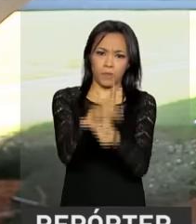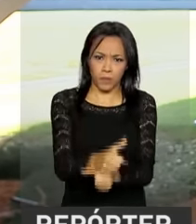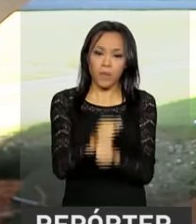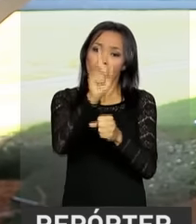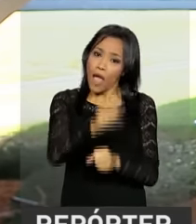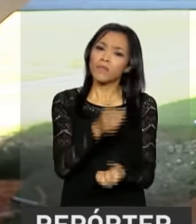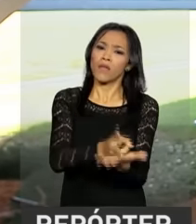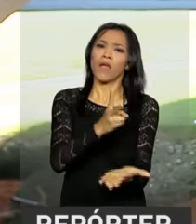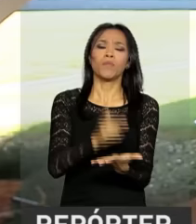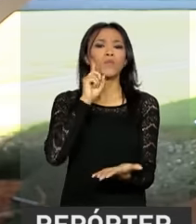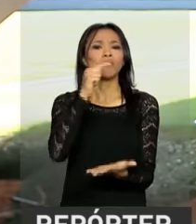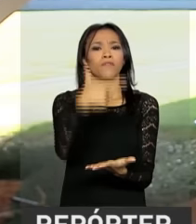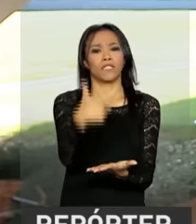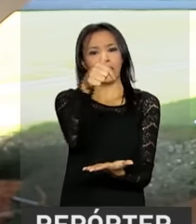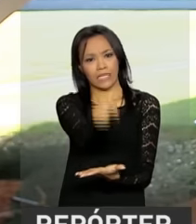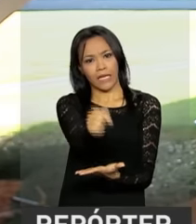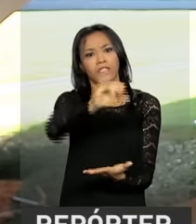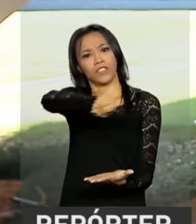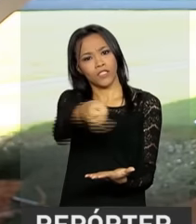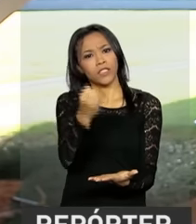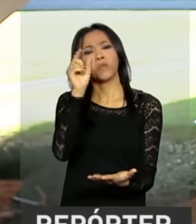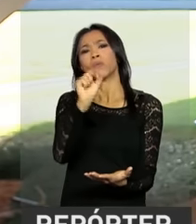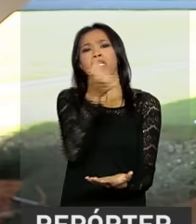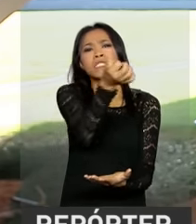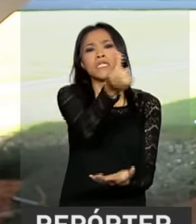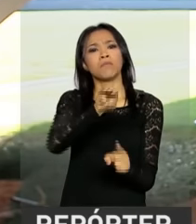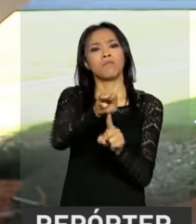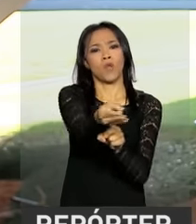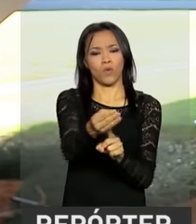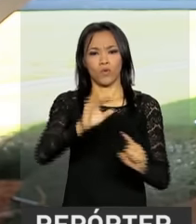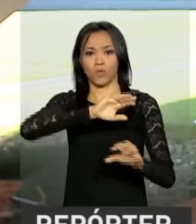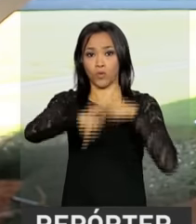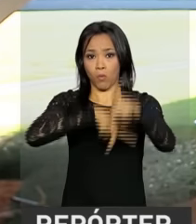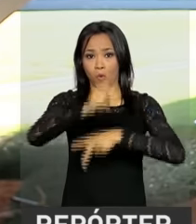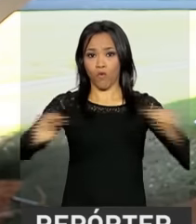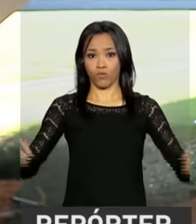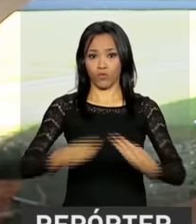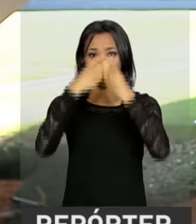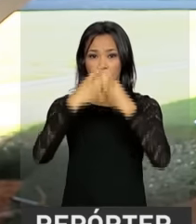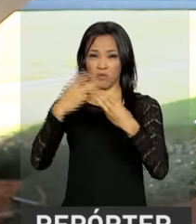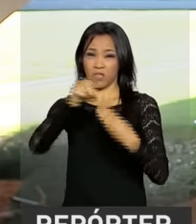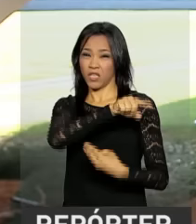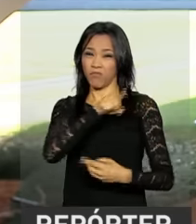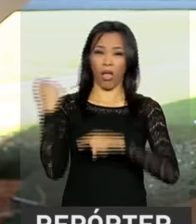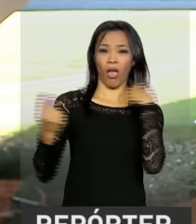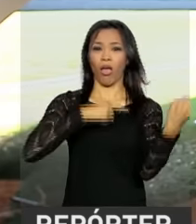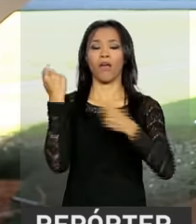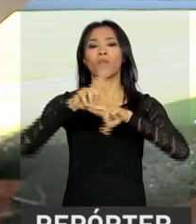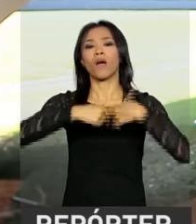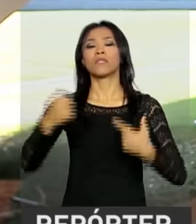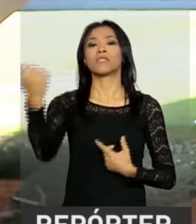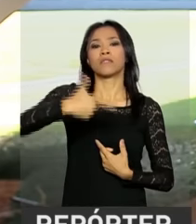no dia 27 de janeiro, em referência aos 6 milhões de judeus que foram mortos pelos nazistas na Segunda Guerra